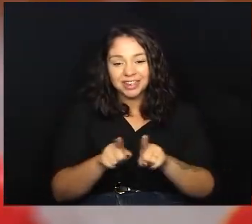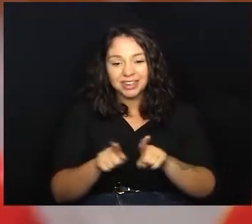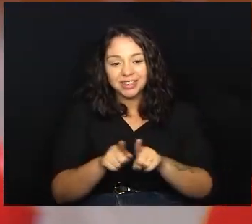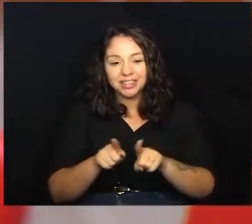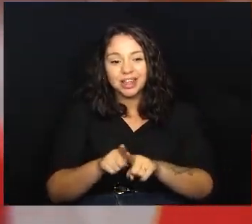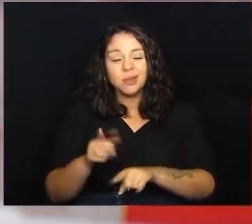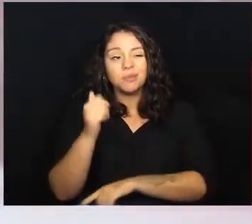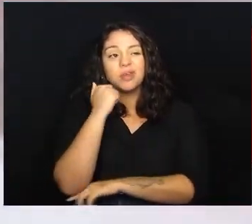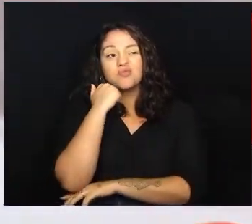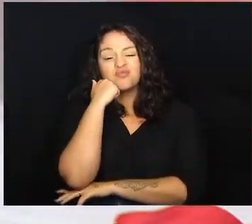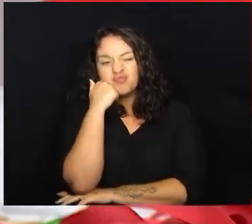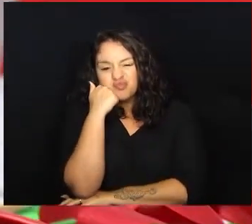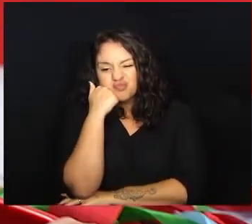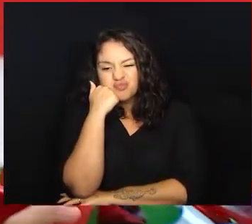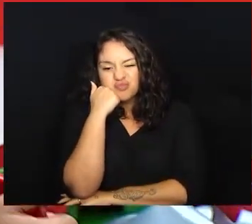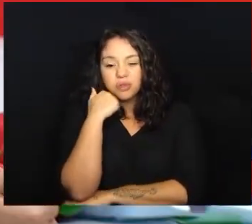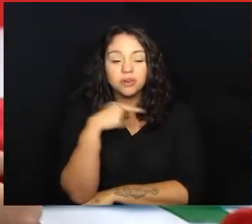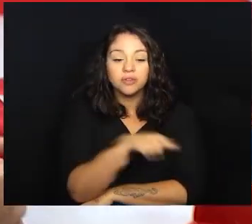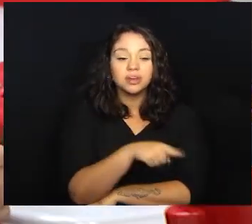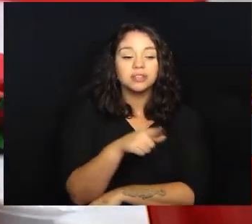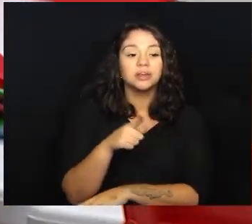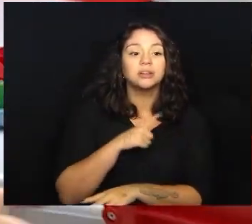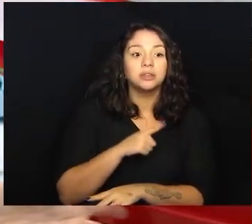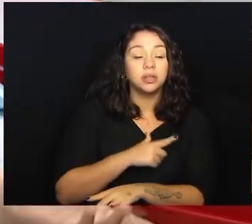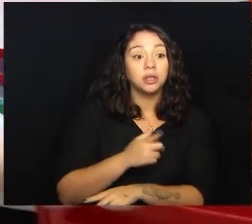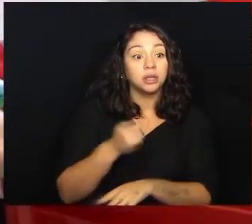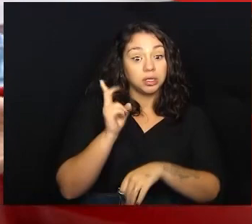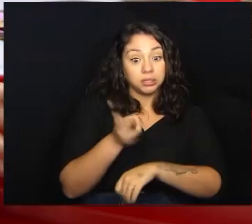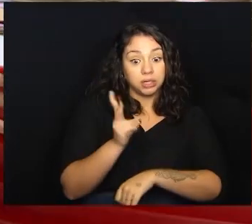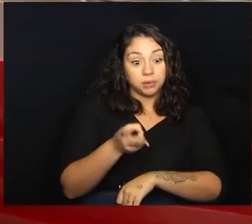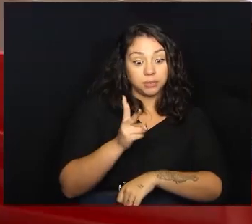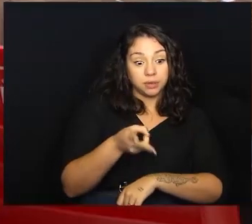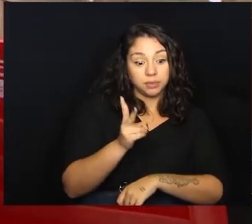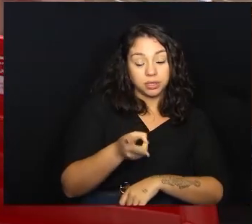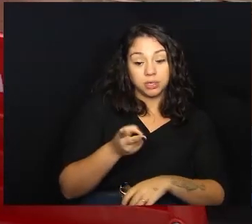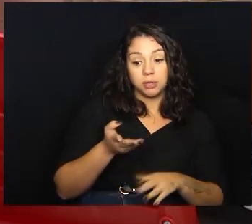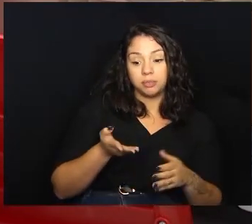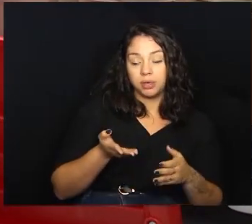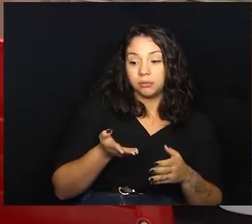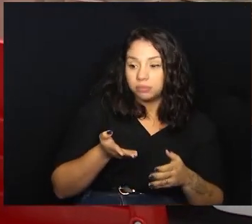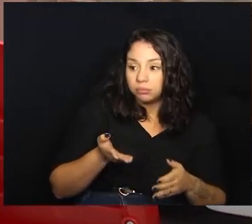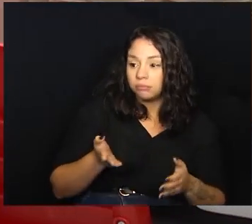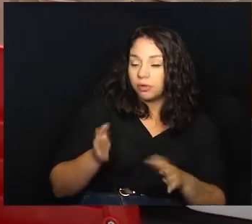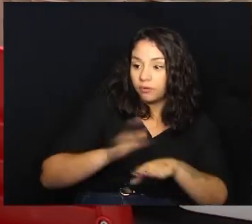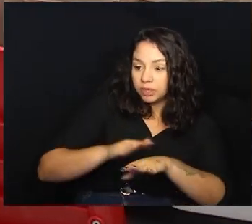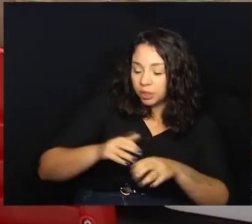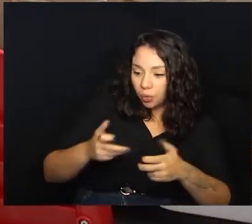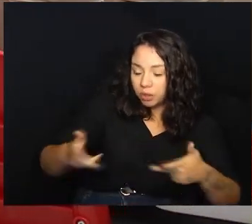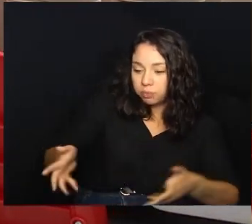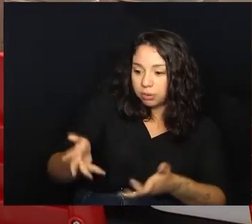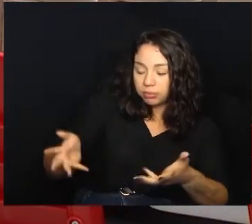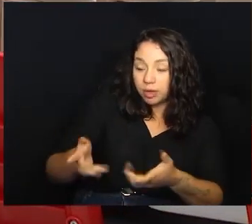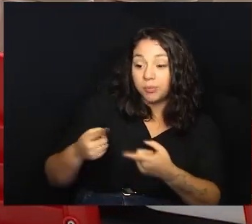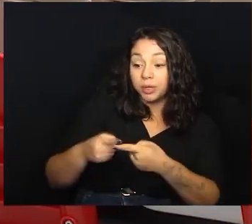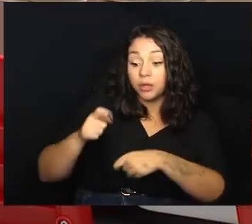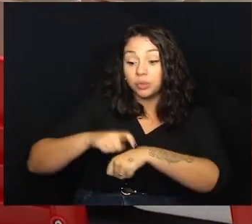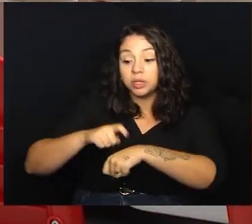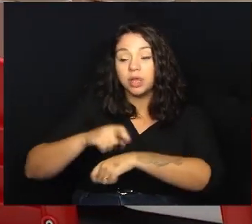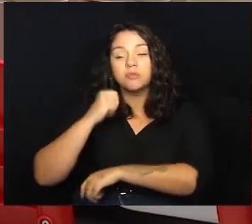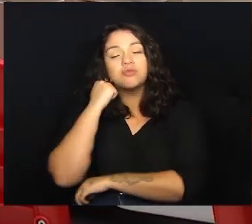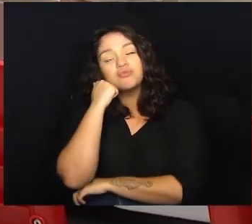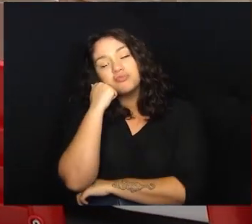criança ficar entediada. Não sinta que você precisa preencher o tempo todo com atividades, pois o tempo